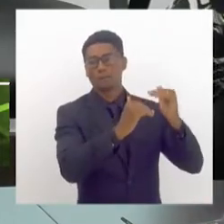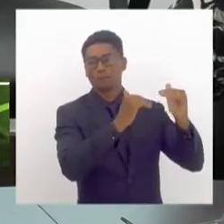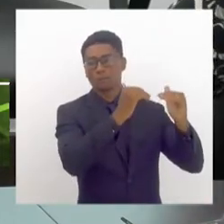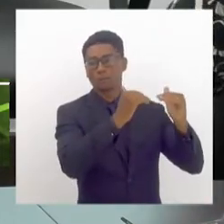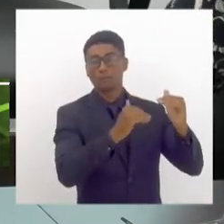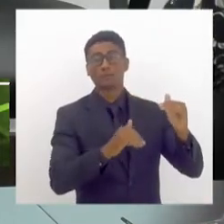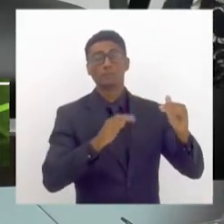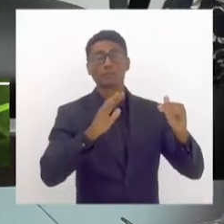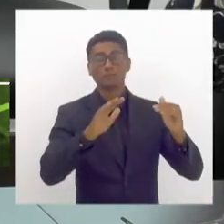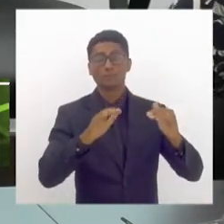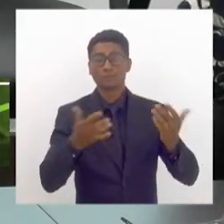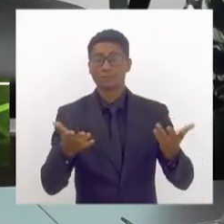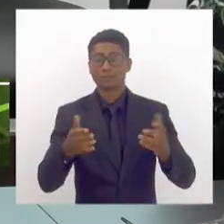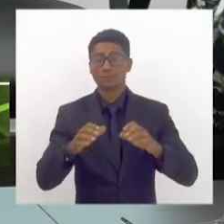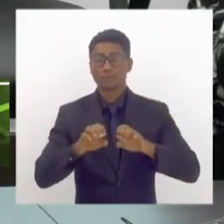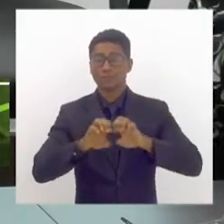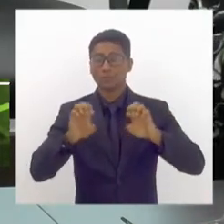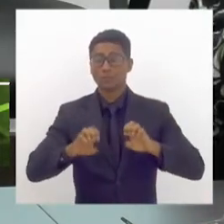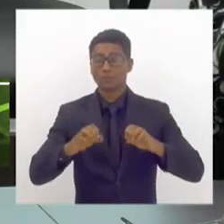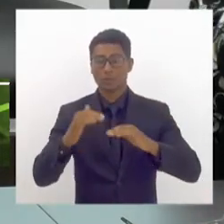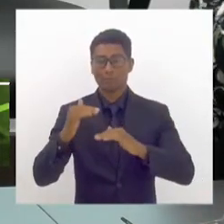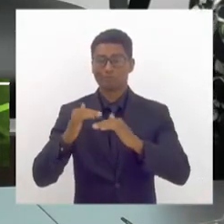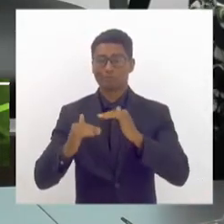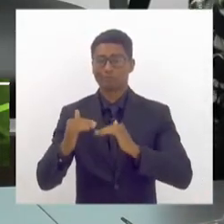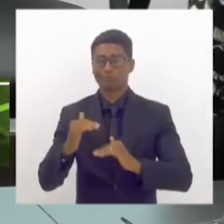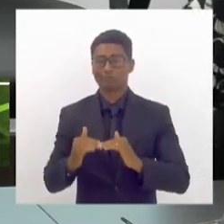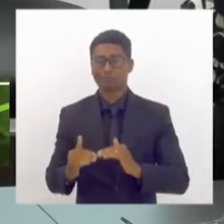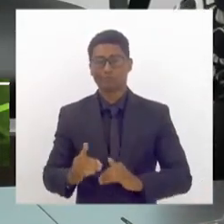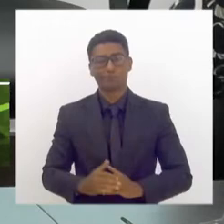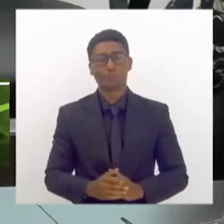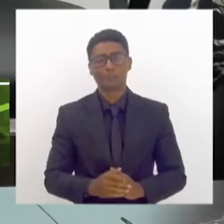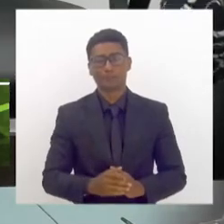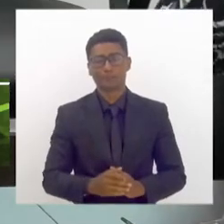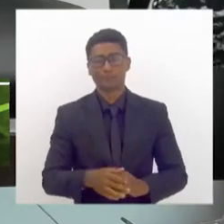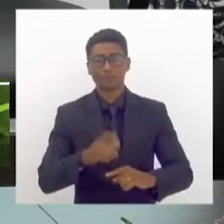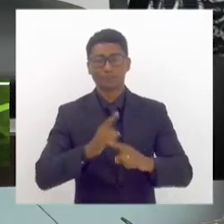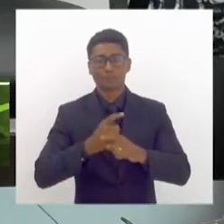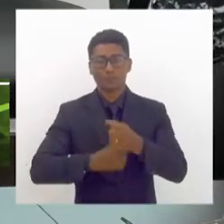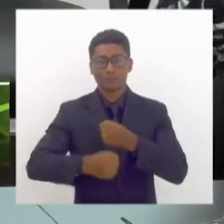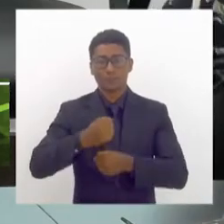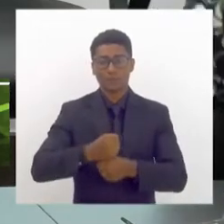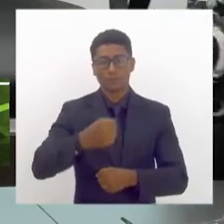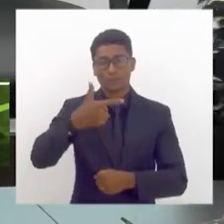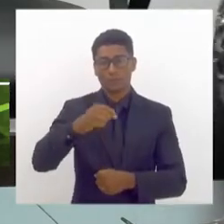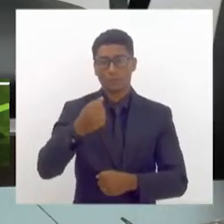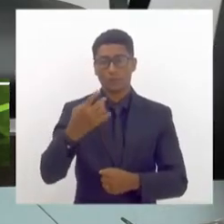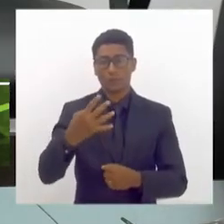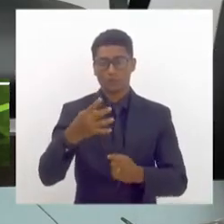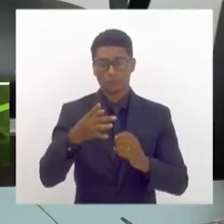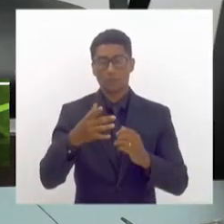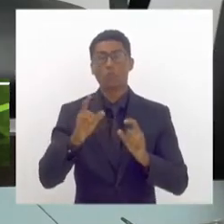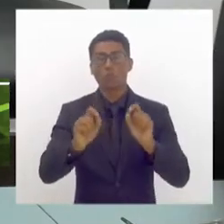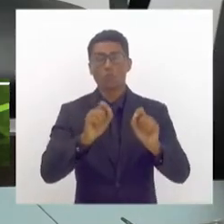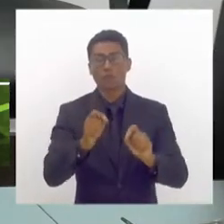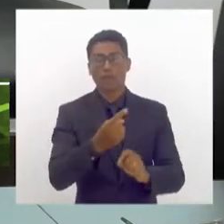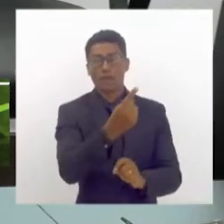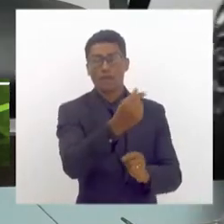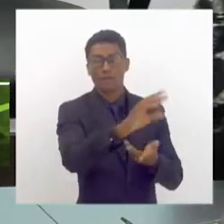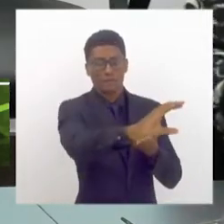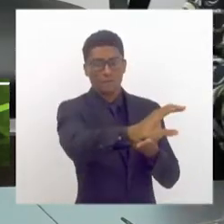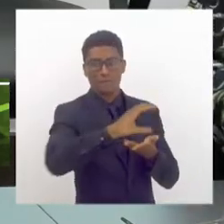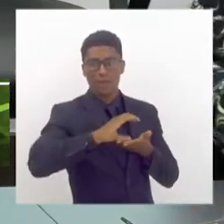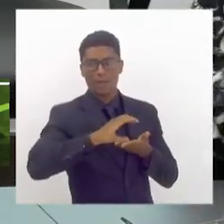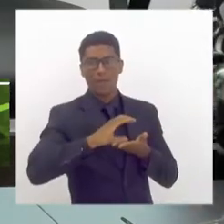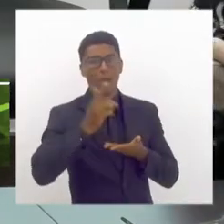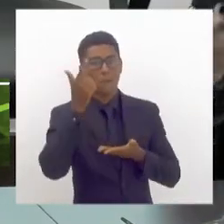uma diminuição do ponto de vista prático. Até porque, até 2014, o repasse de verbas era mais tranquilo.